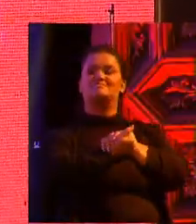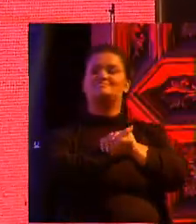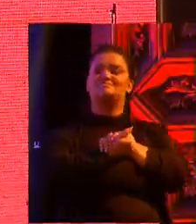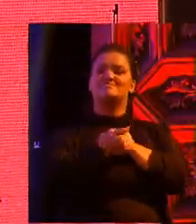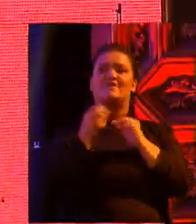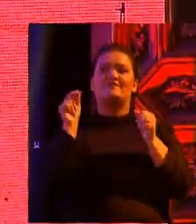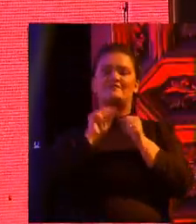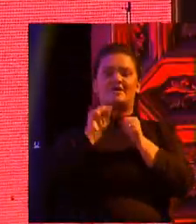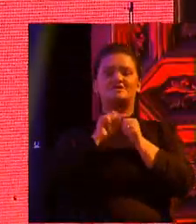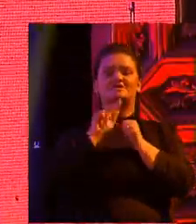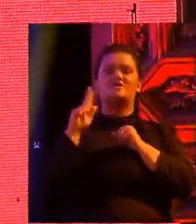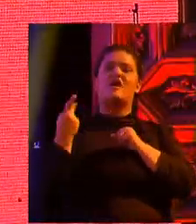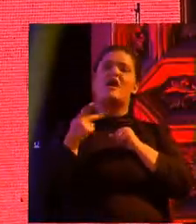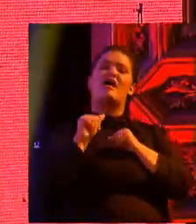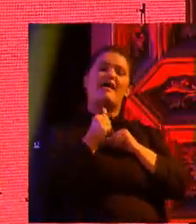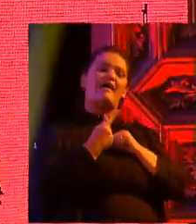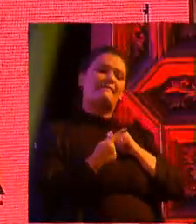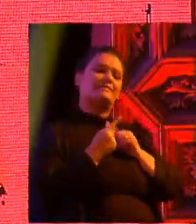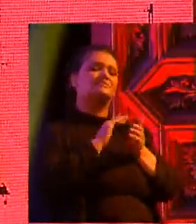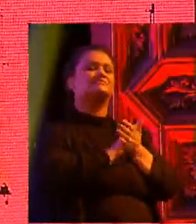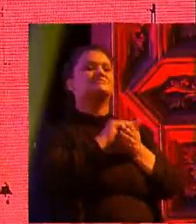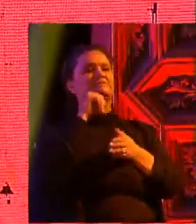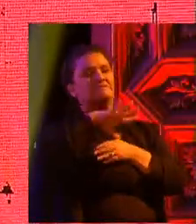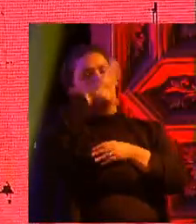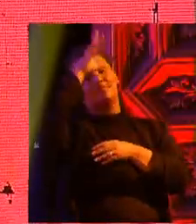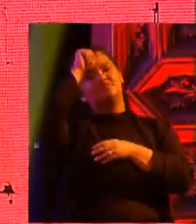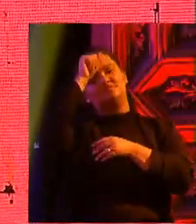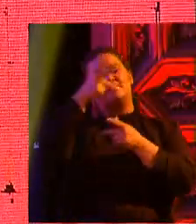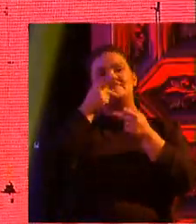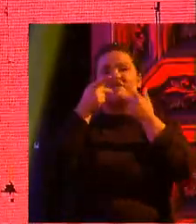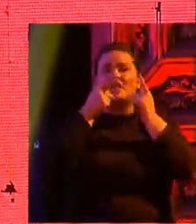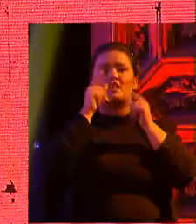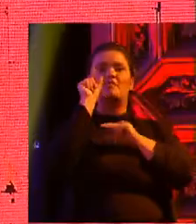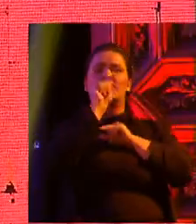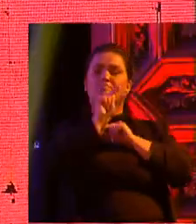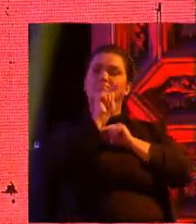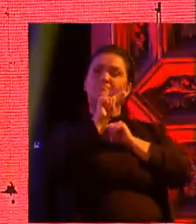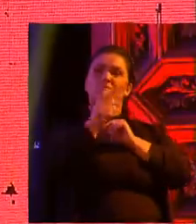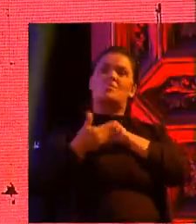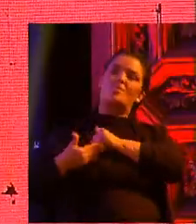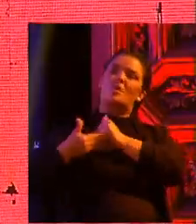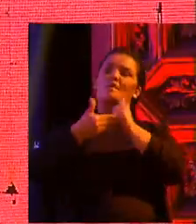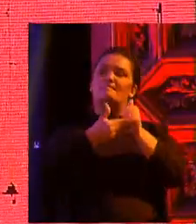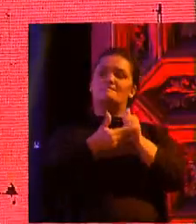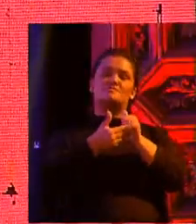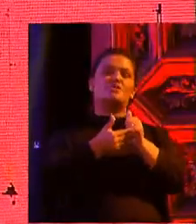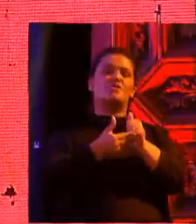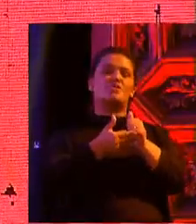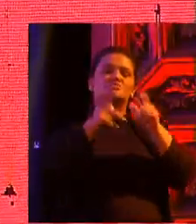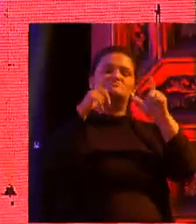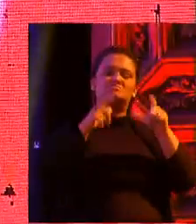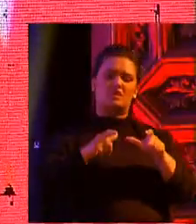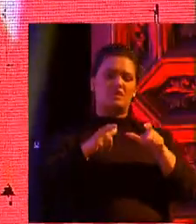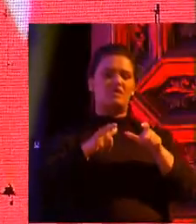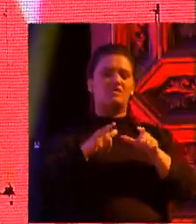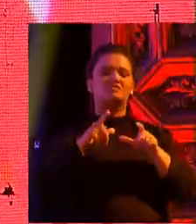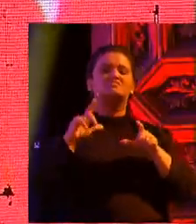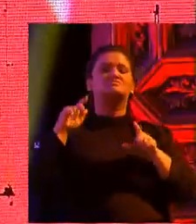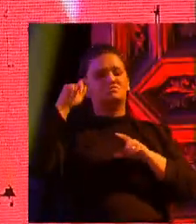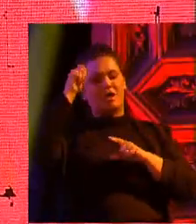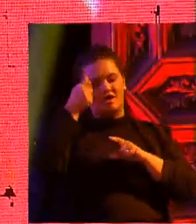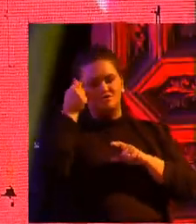rap na Amazônia. Gostaria de falar um pouco sobre o apoio aos artistas locais, isso aí é